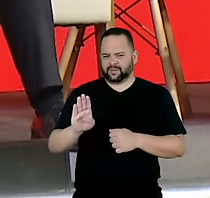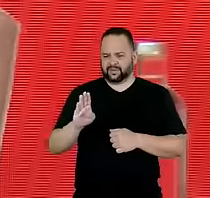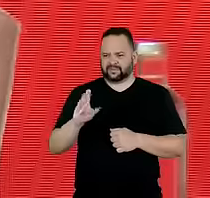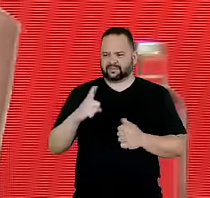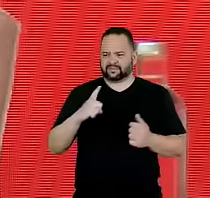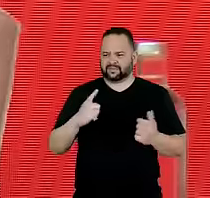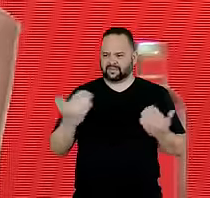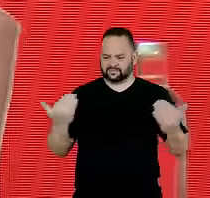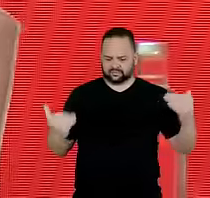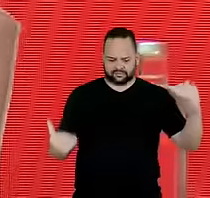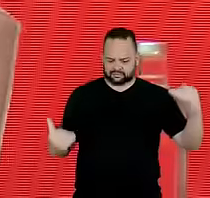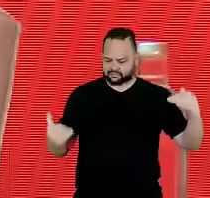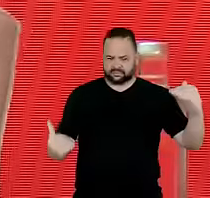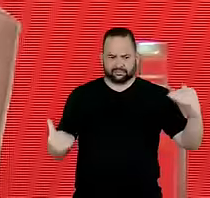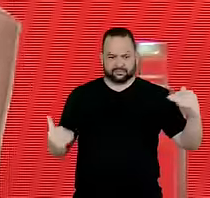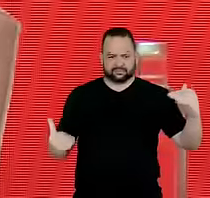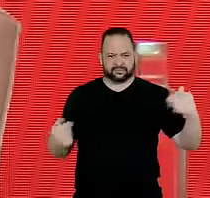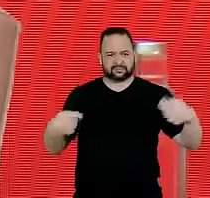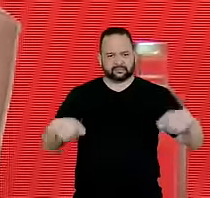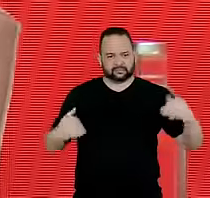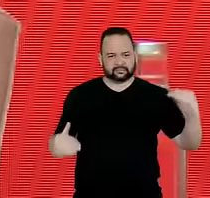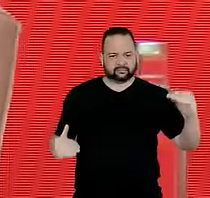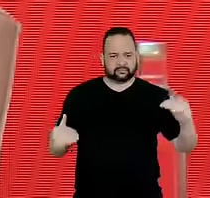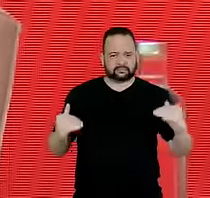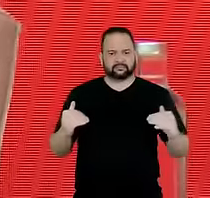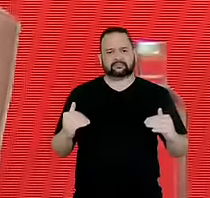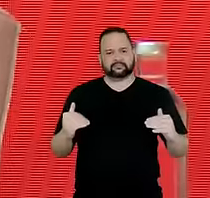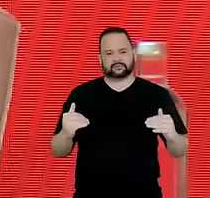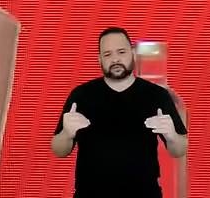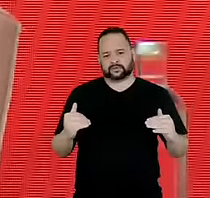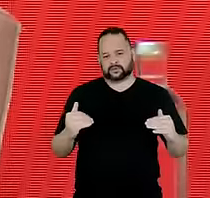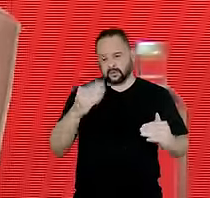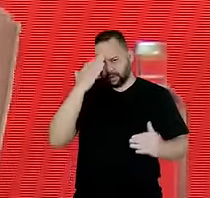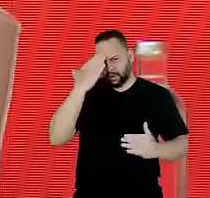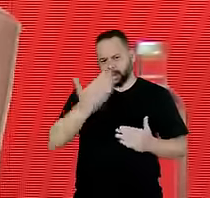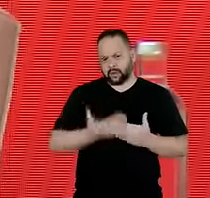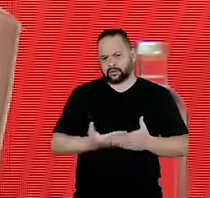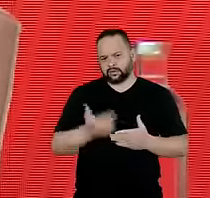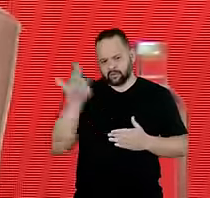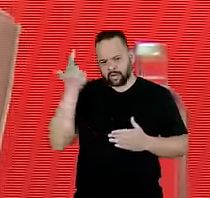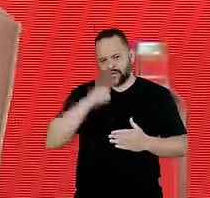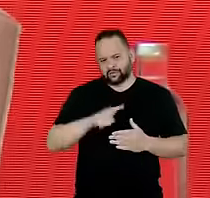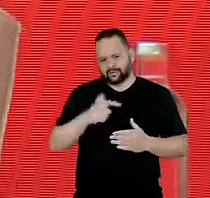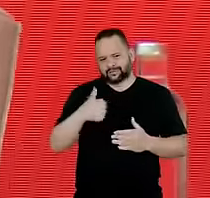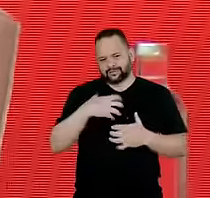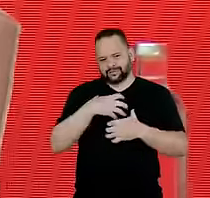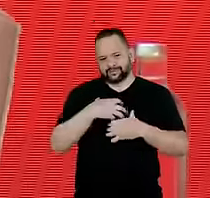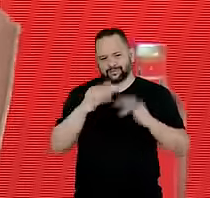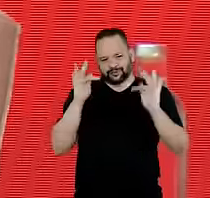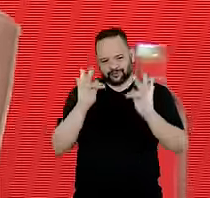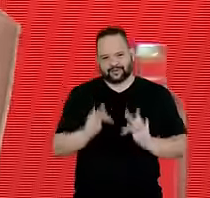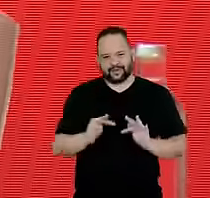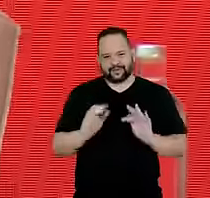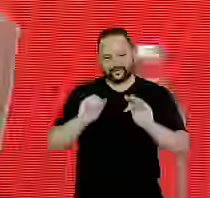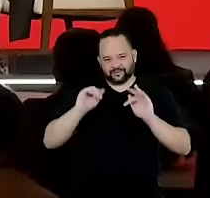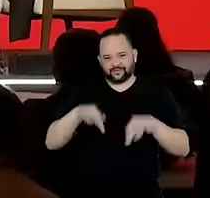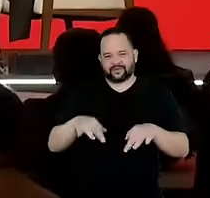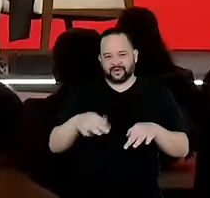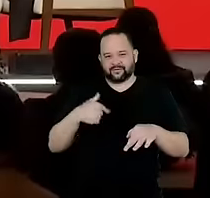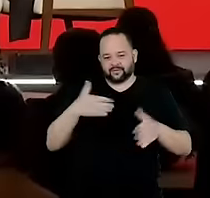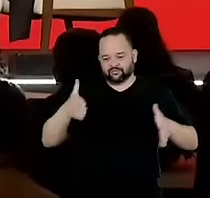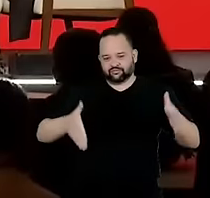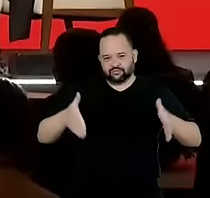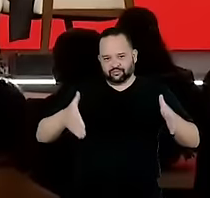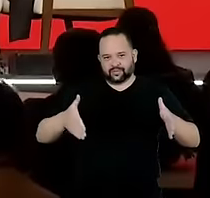quer aproximar e a gente acredita que tá conseguindo isso Ficarei feliz se ao final do meu mandato esse número tiver mais perto aí do